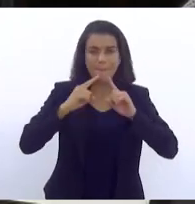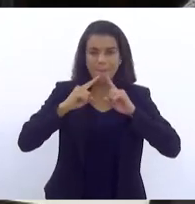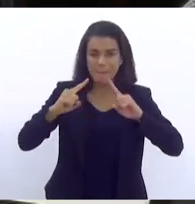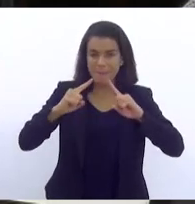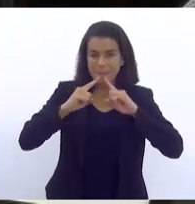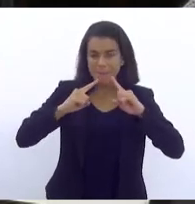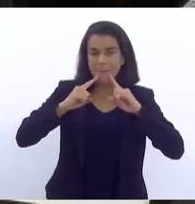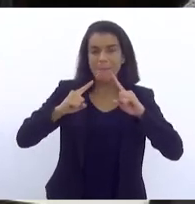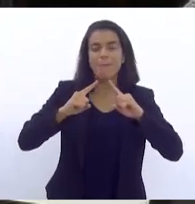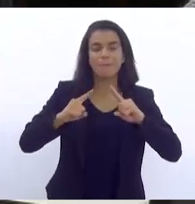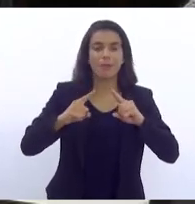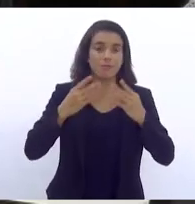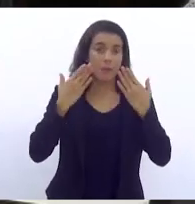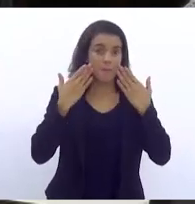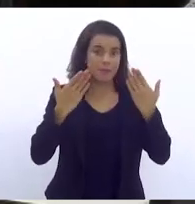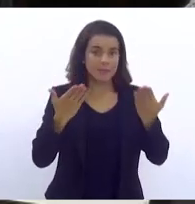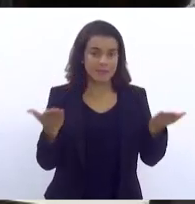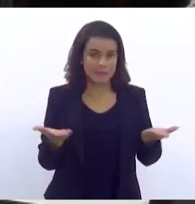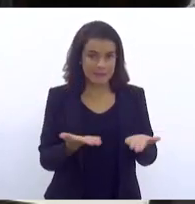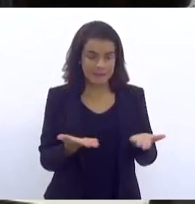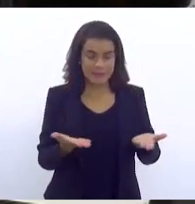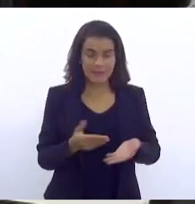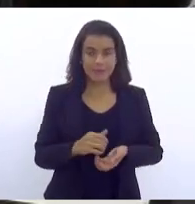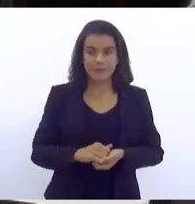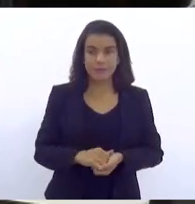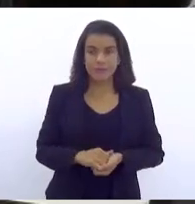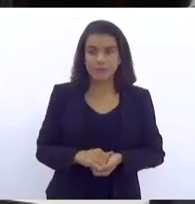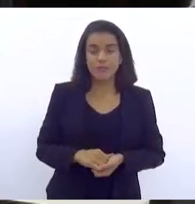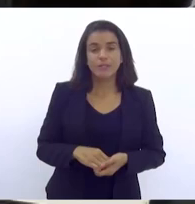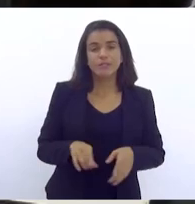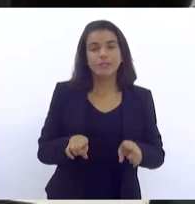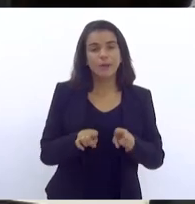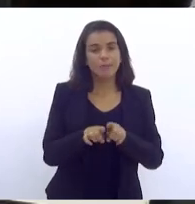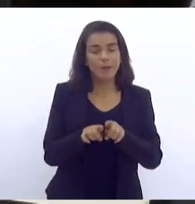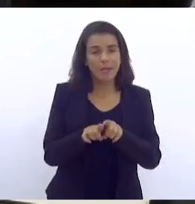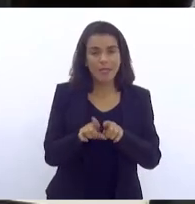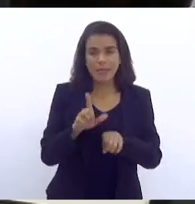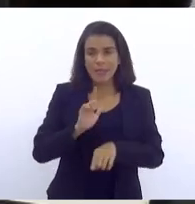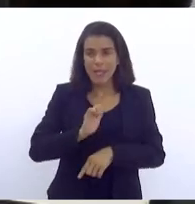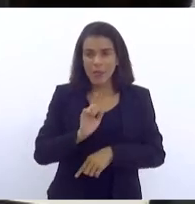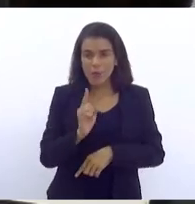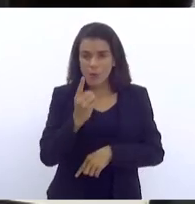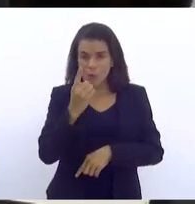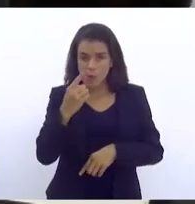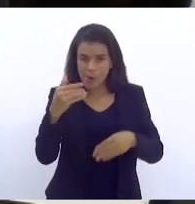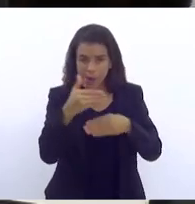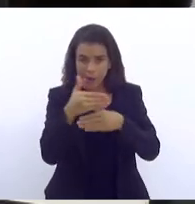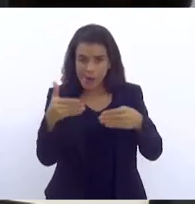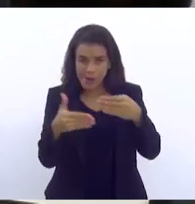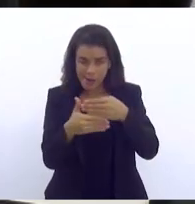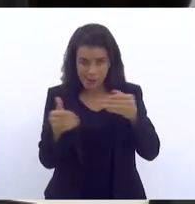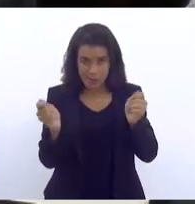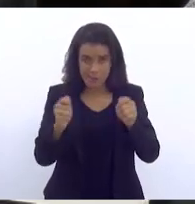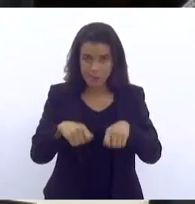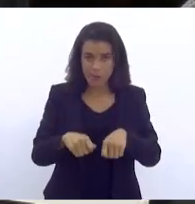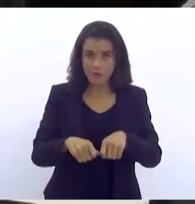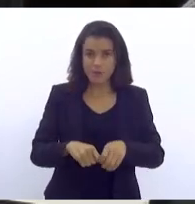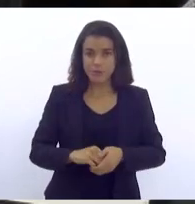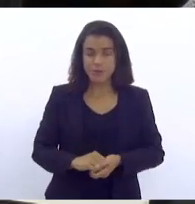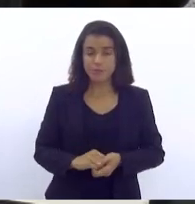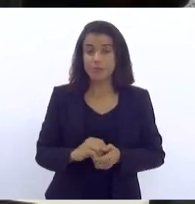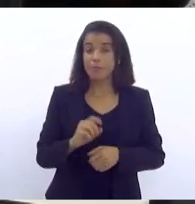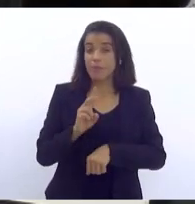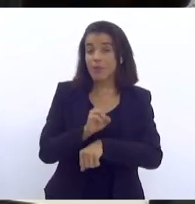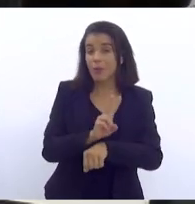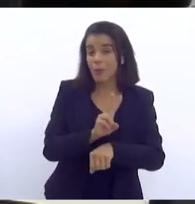eh apresentadas aqui eh e dizer tem uma apresentação se vocês puderem colocar por favor mas enquanto